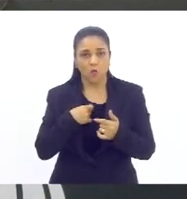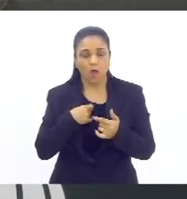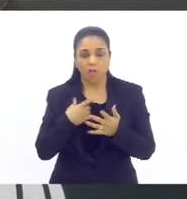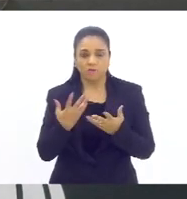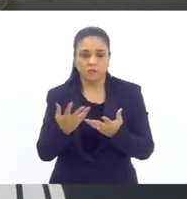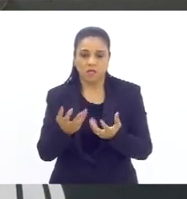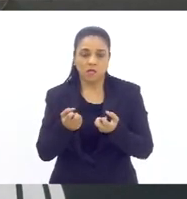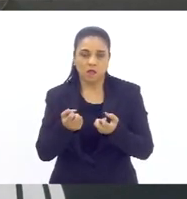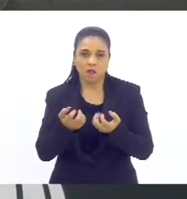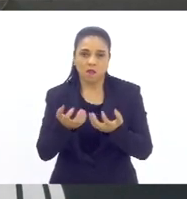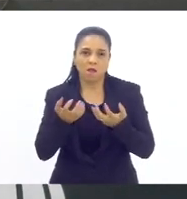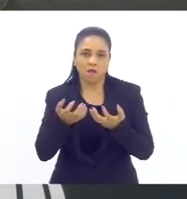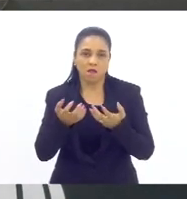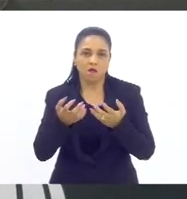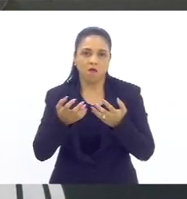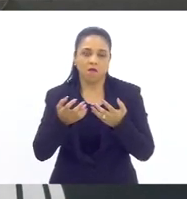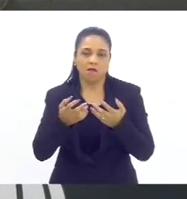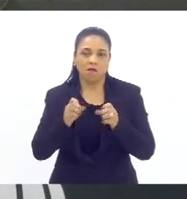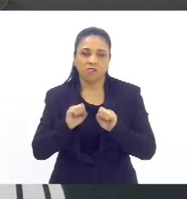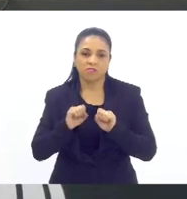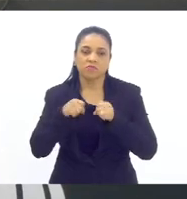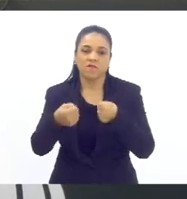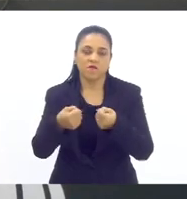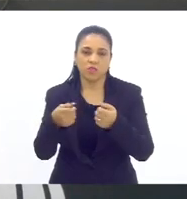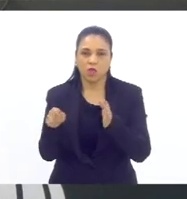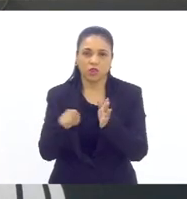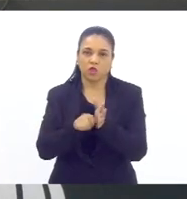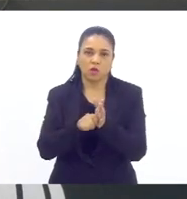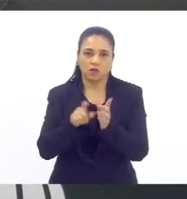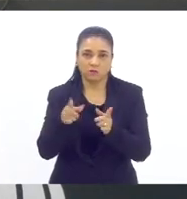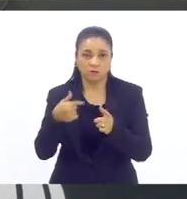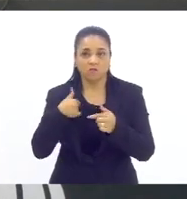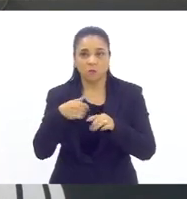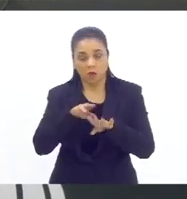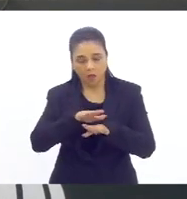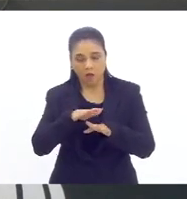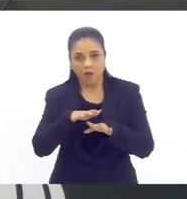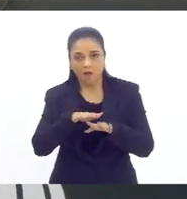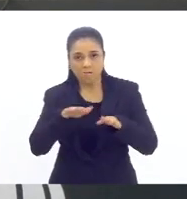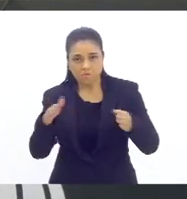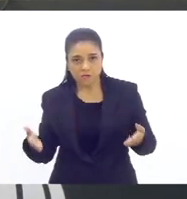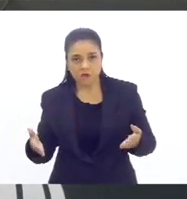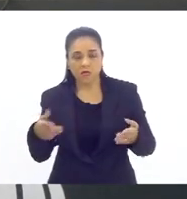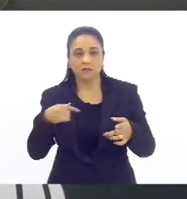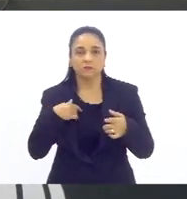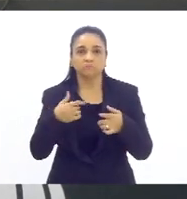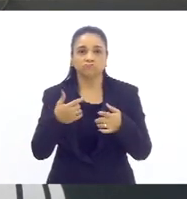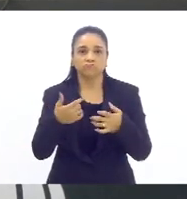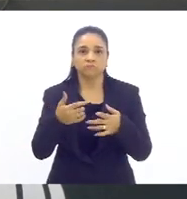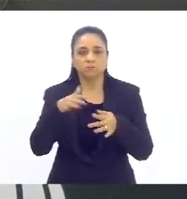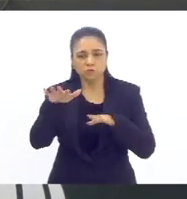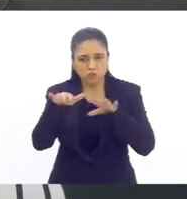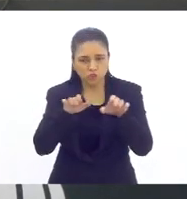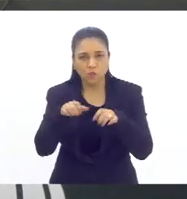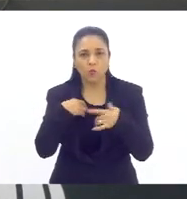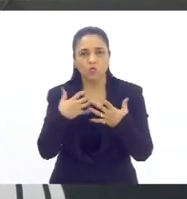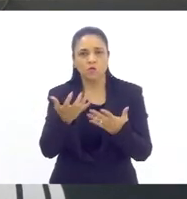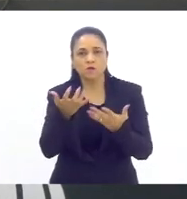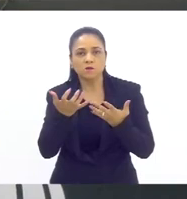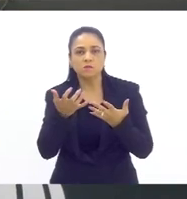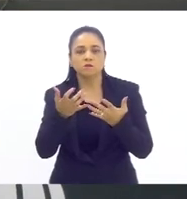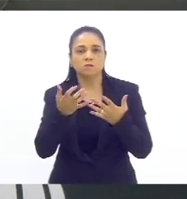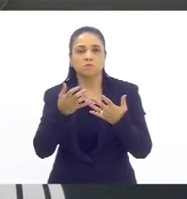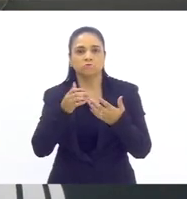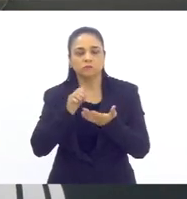obviamente a bancada da bala que me convocou e quis casar o meu mandato não obteve o seu propósito